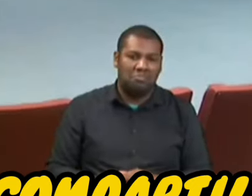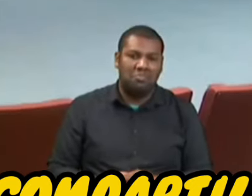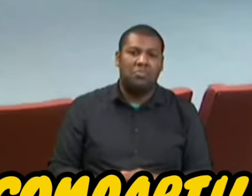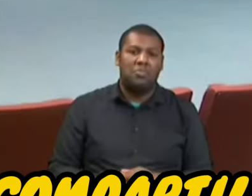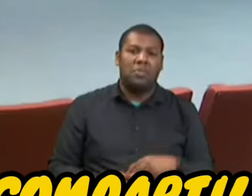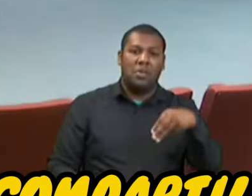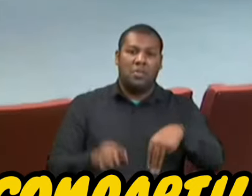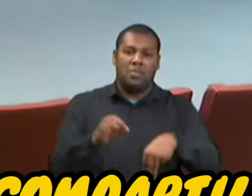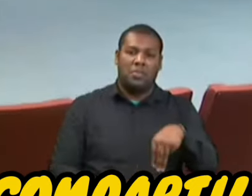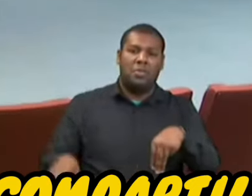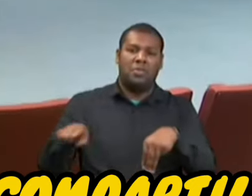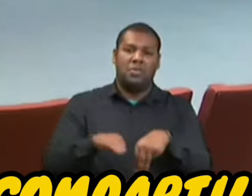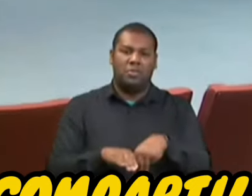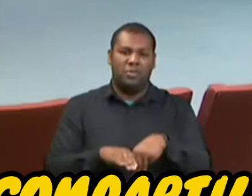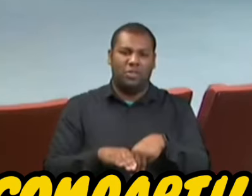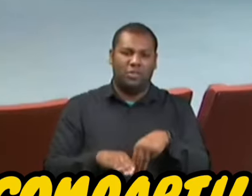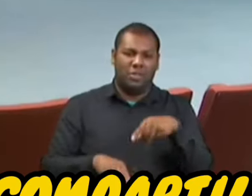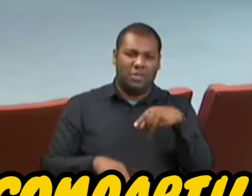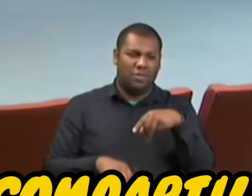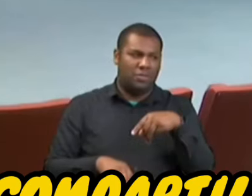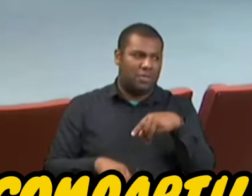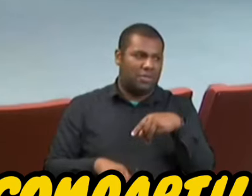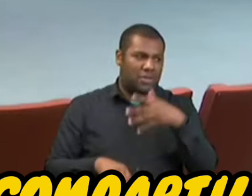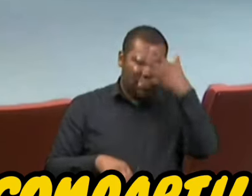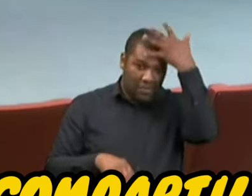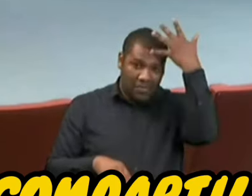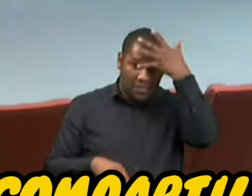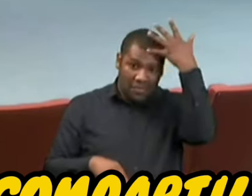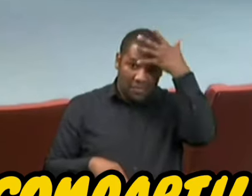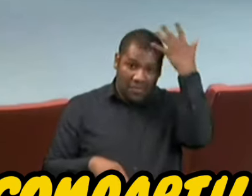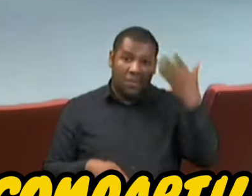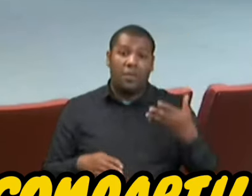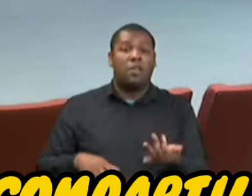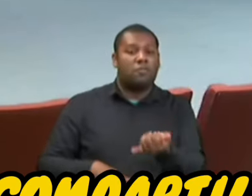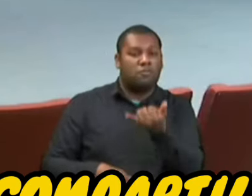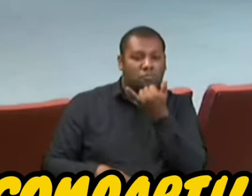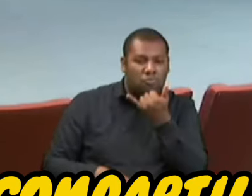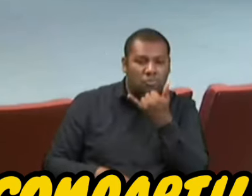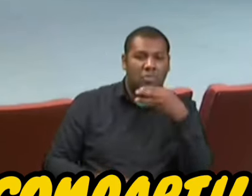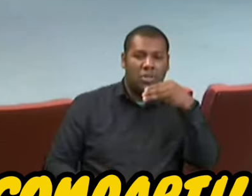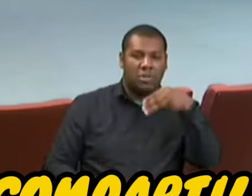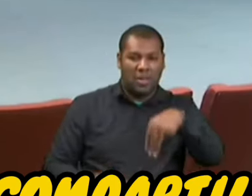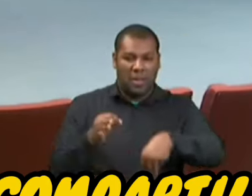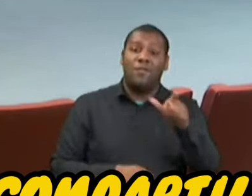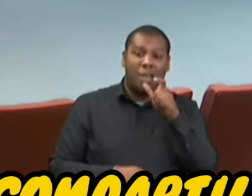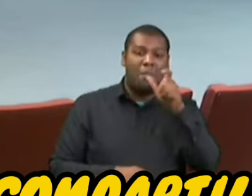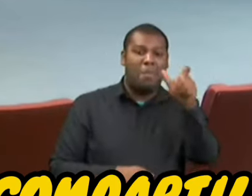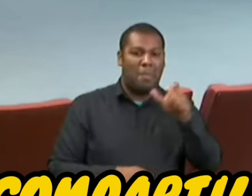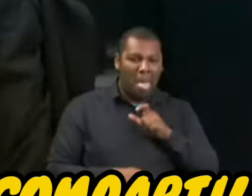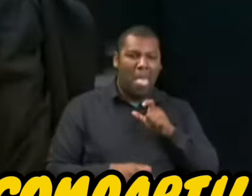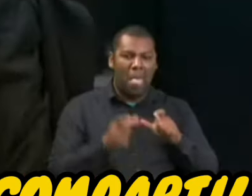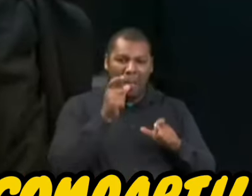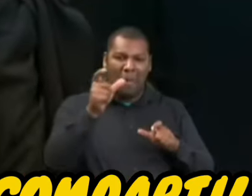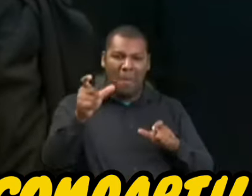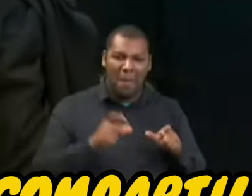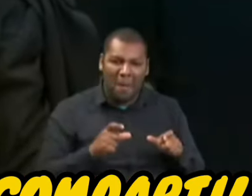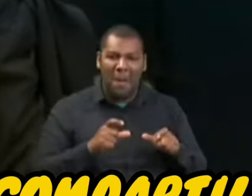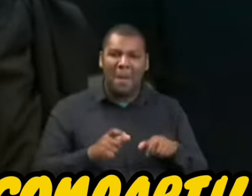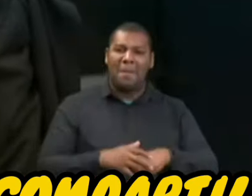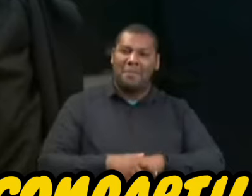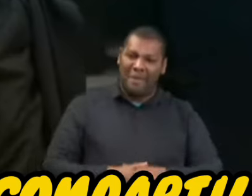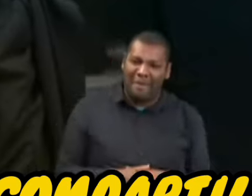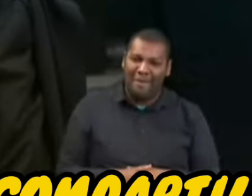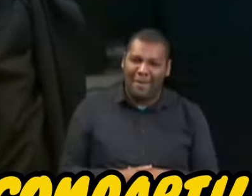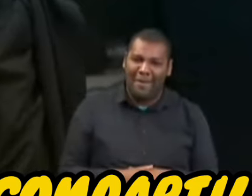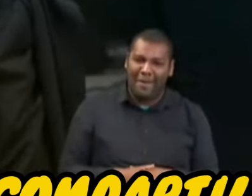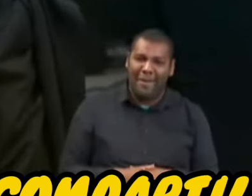Luiz Fux. Senhor Presidente, só queria, com todas as vênias da ministra Carmen Lúcia. Ei, irmão, velho, na moral,